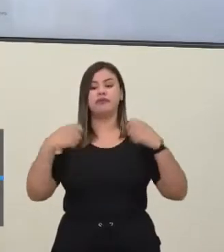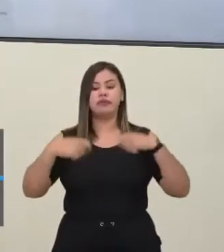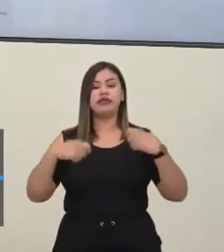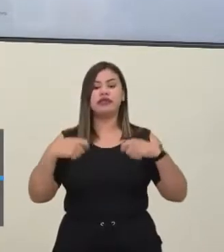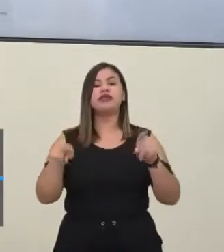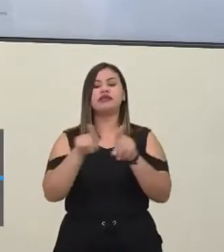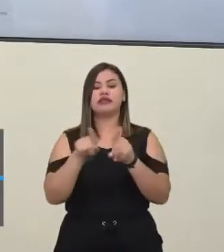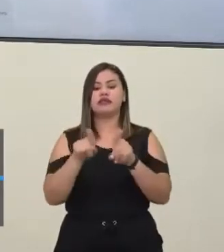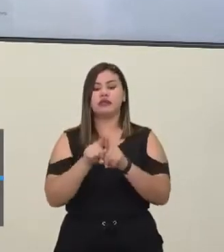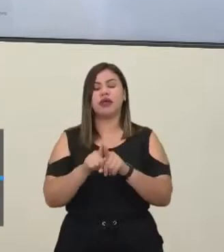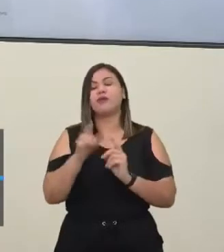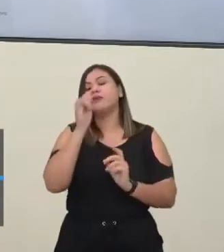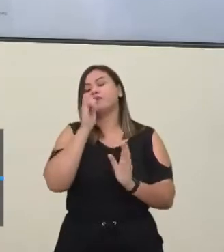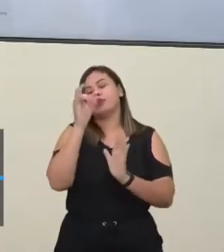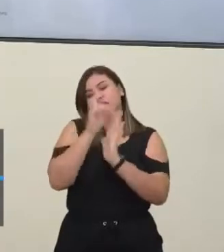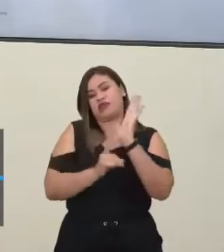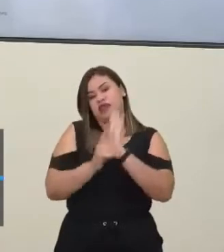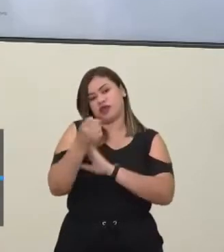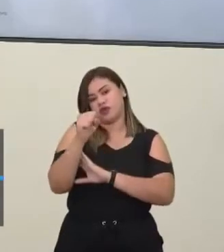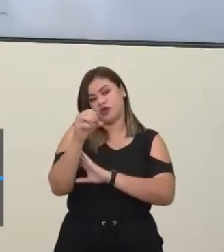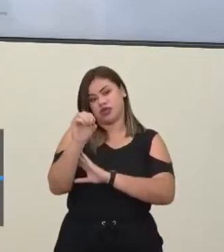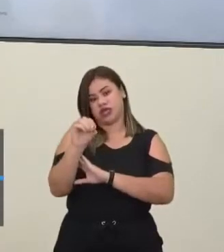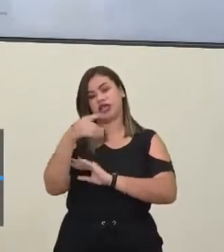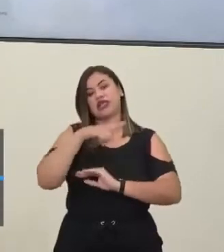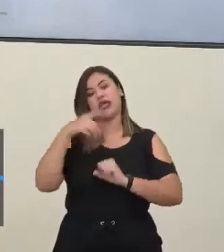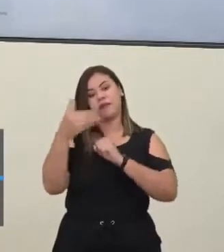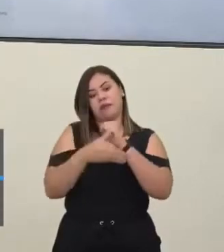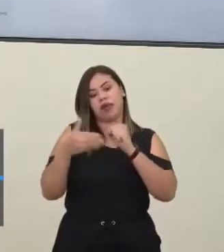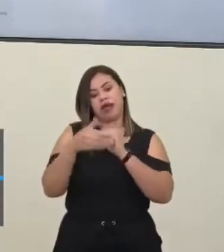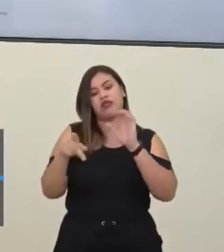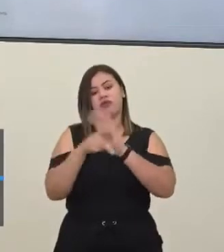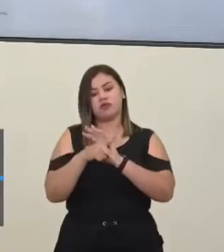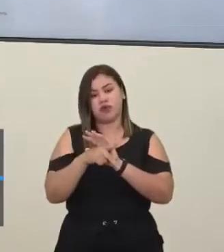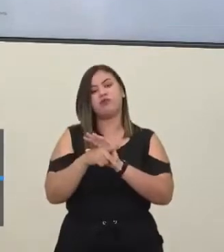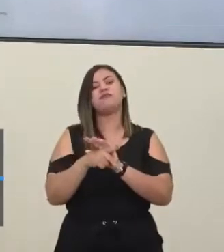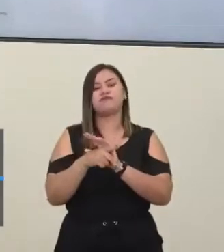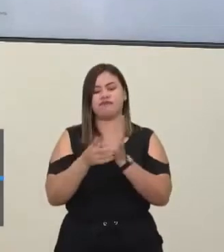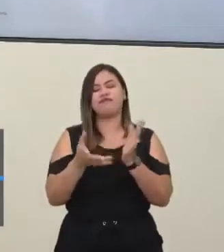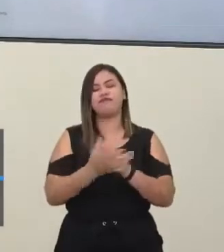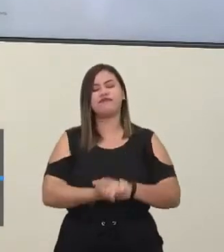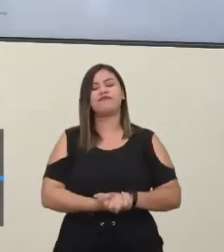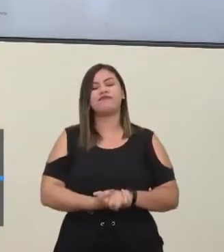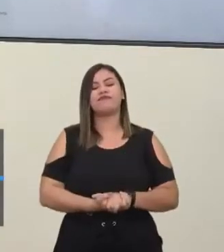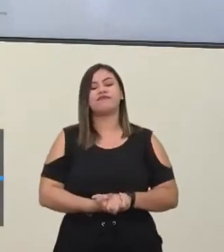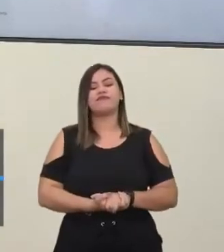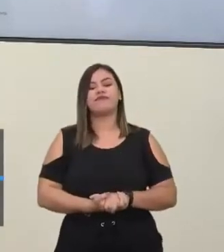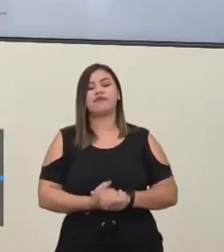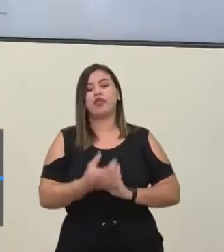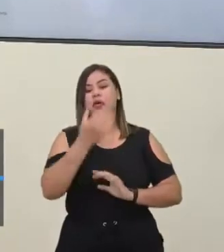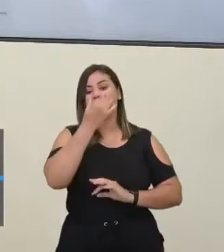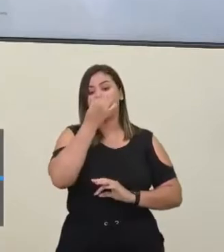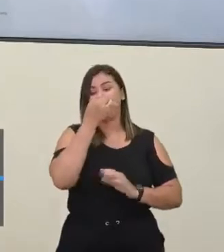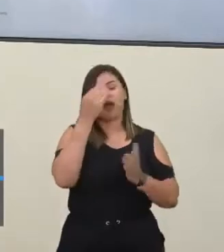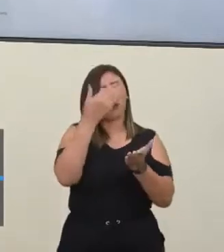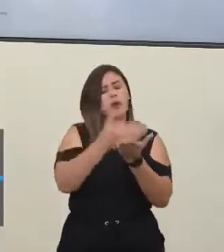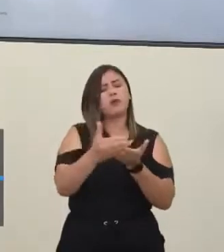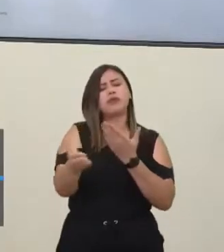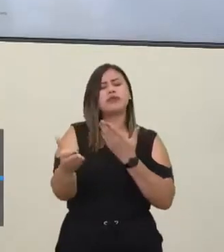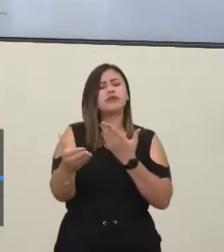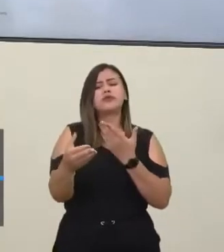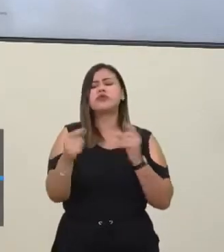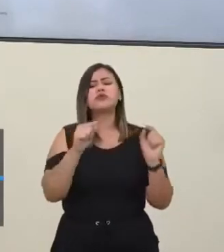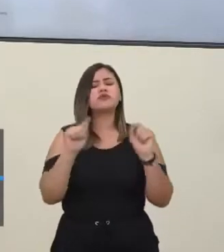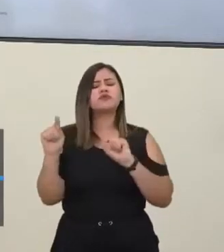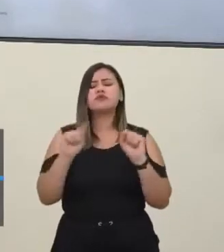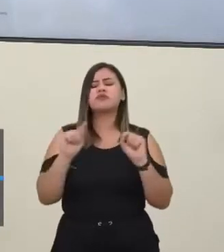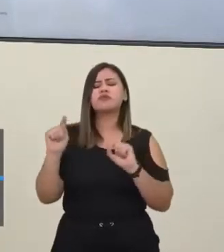synth-pop da década de 80, a base da música era toda montada em cima de sintetizadores, tá? E quem foi, né, que começou a trazer esses